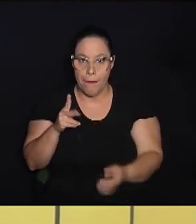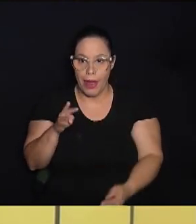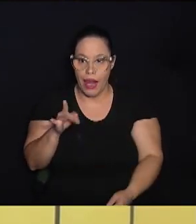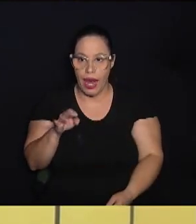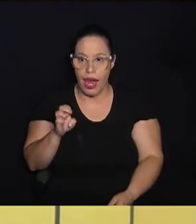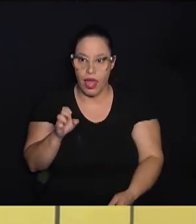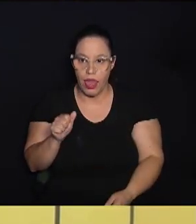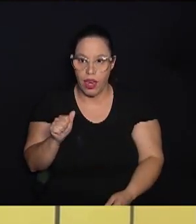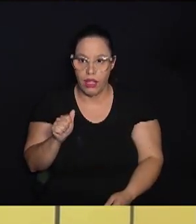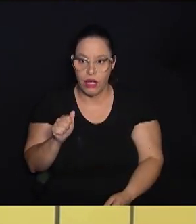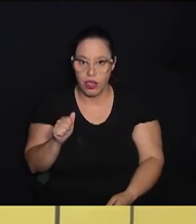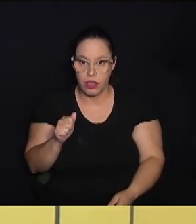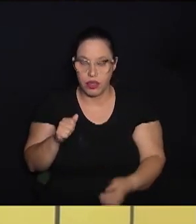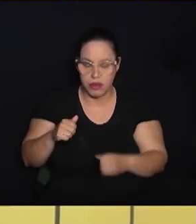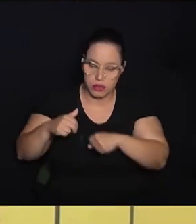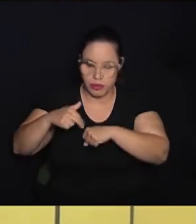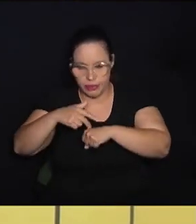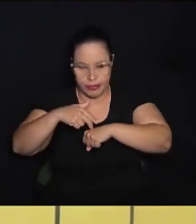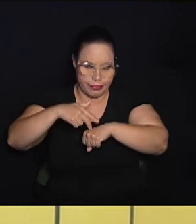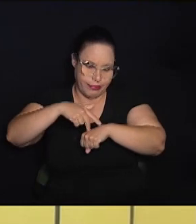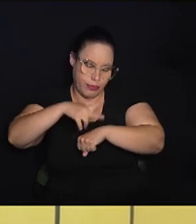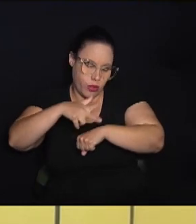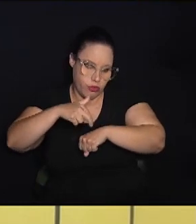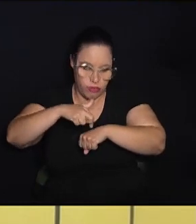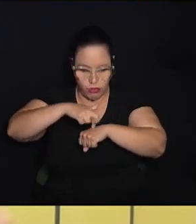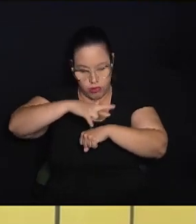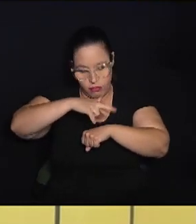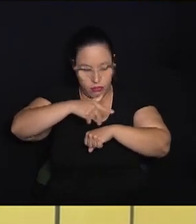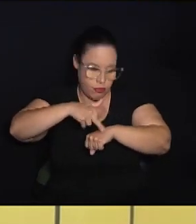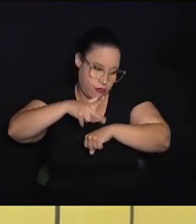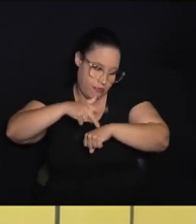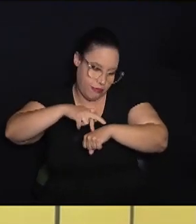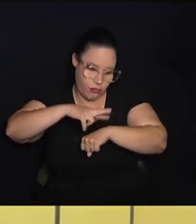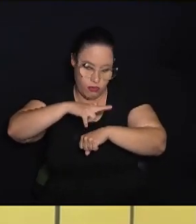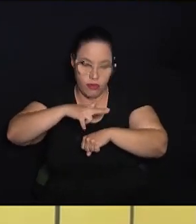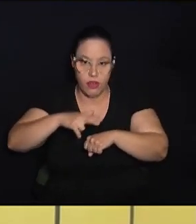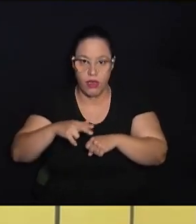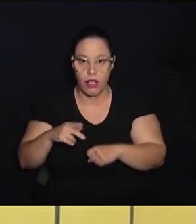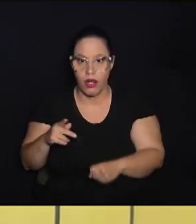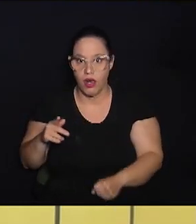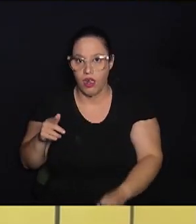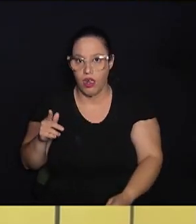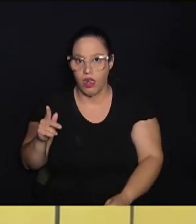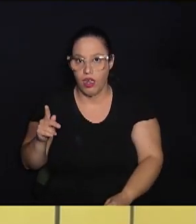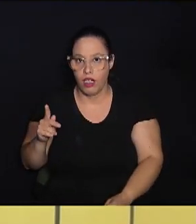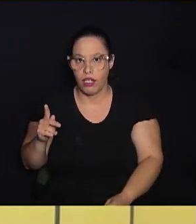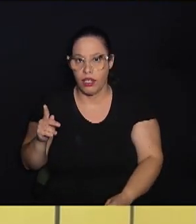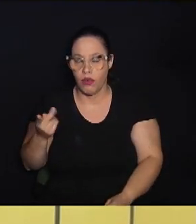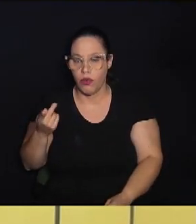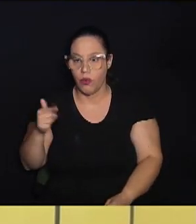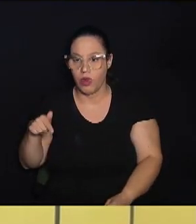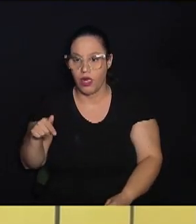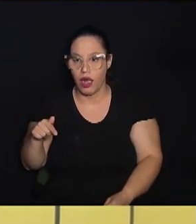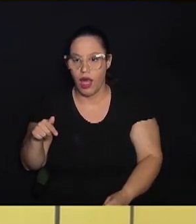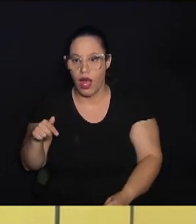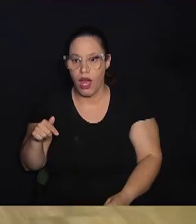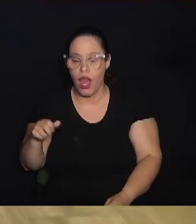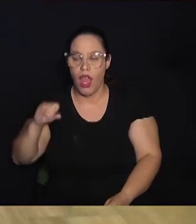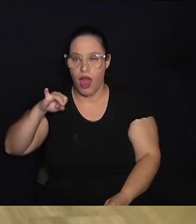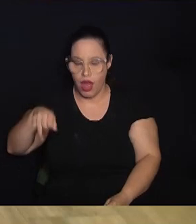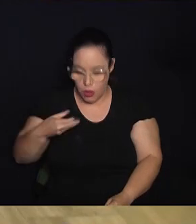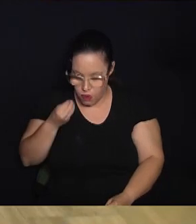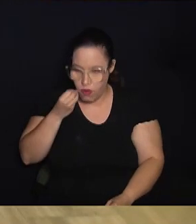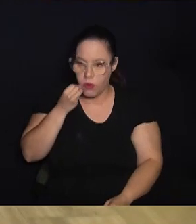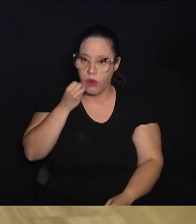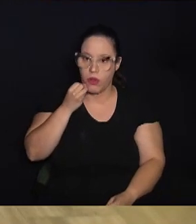meia e saía jogando na rua com dois tijolos você faz um gol para fazer quadrinho você só precisa de papel e lápis também é uma questão de oportunidade e